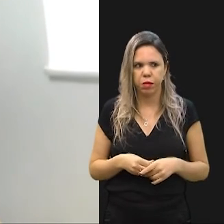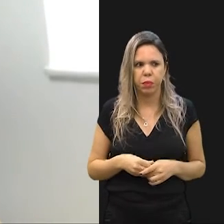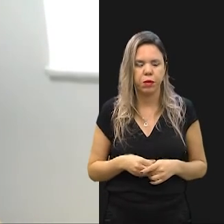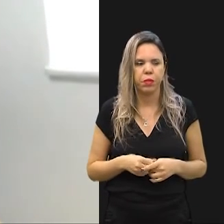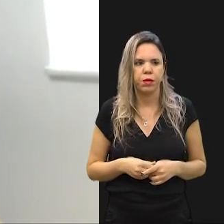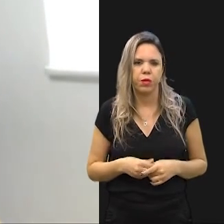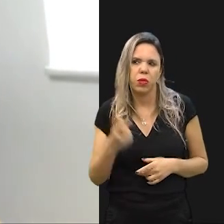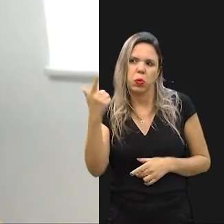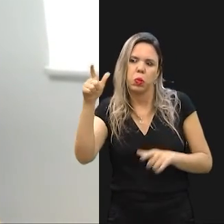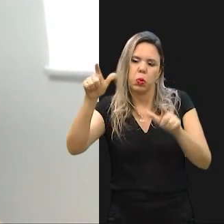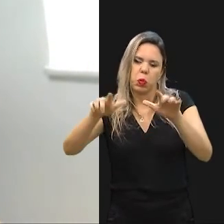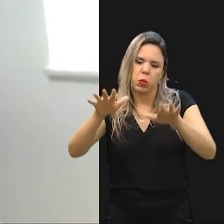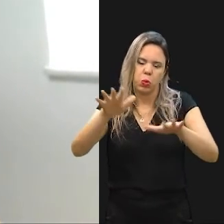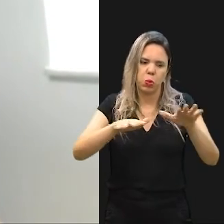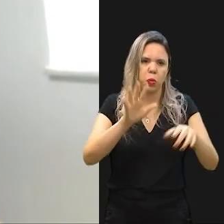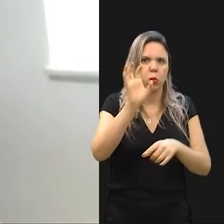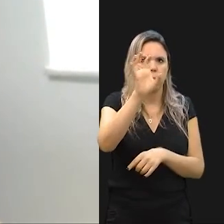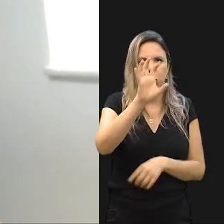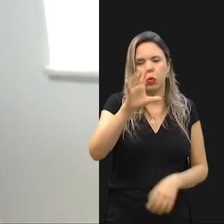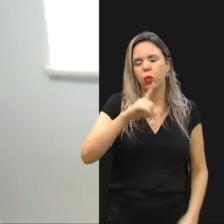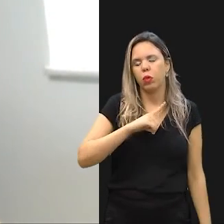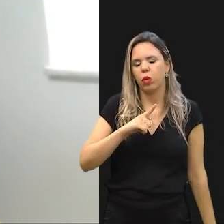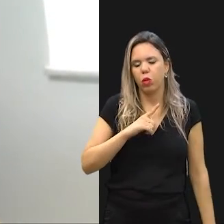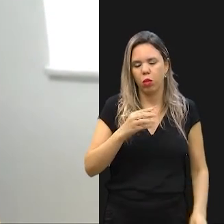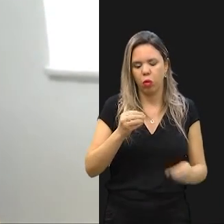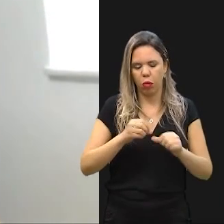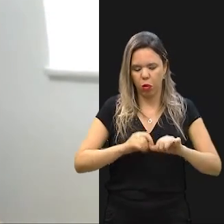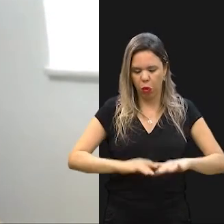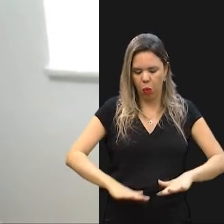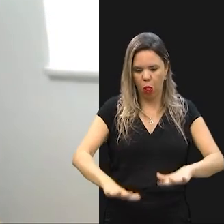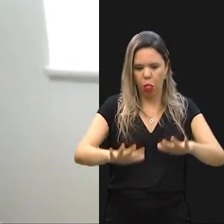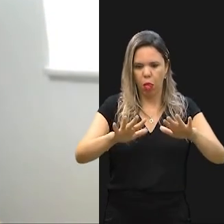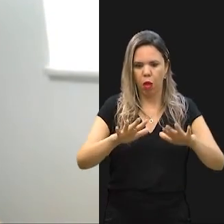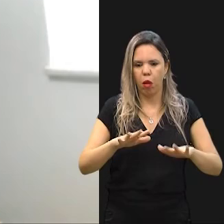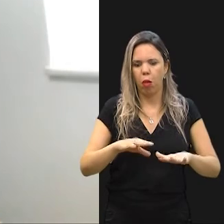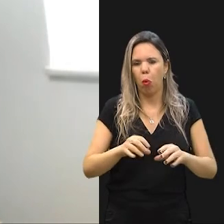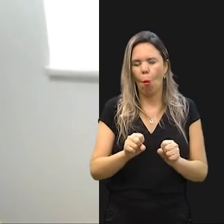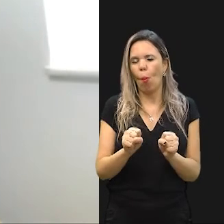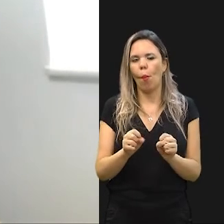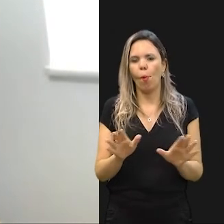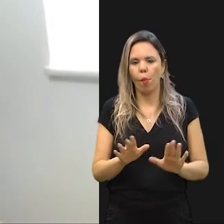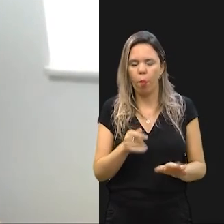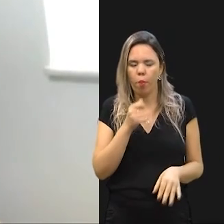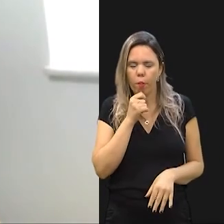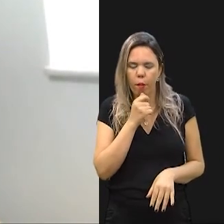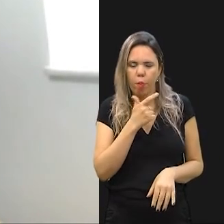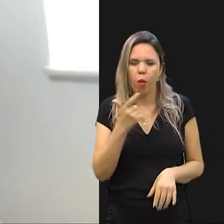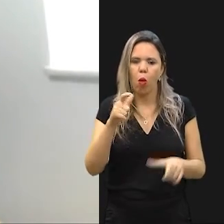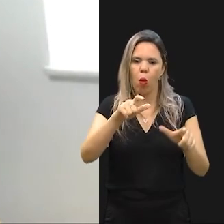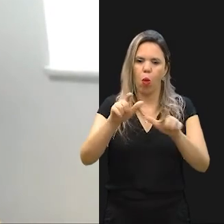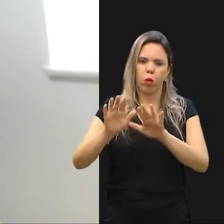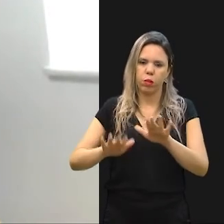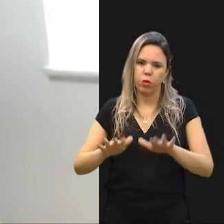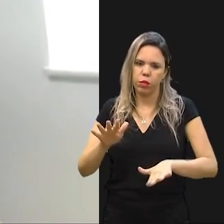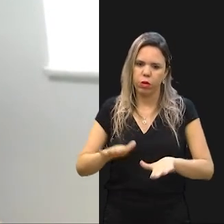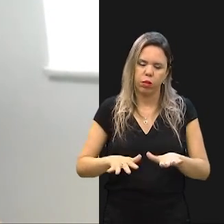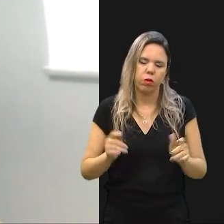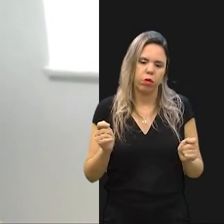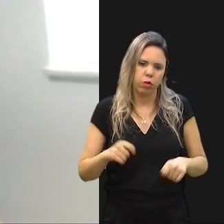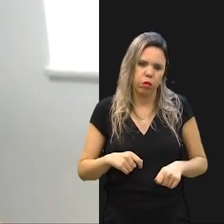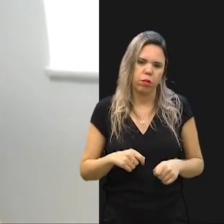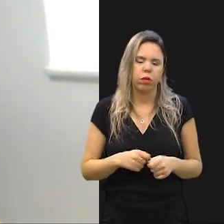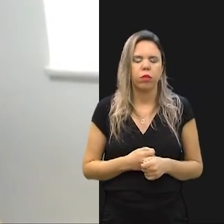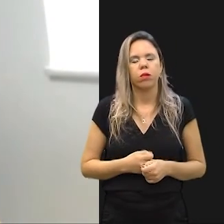alguma localidade do estado em que o solo ainda esteja muito seco, né? Mas nas demais regiões isso